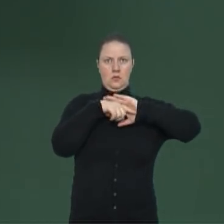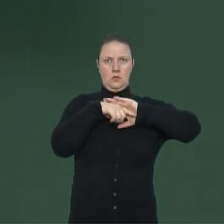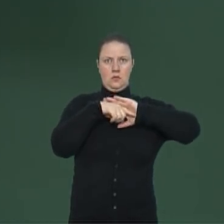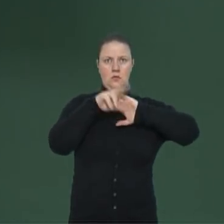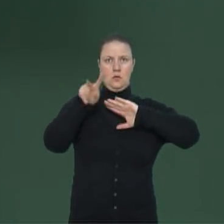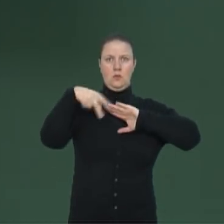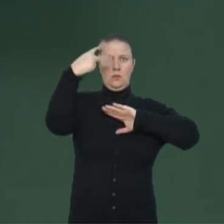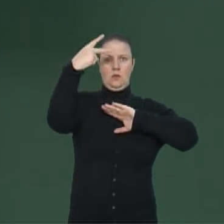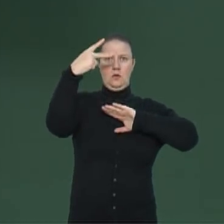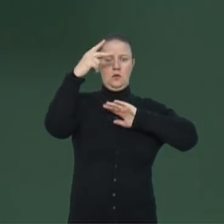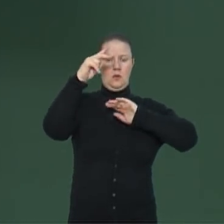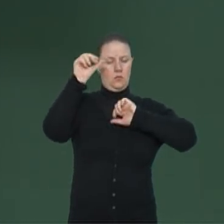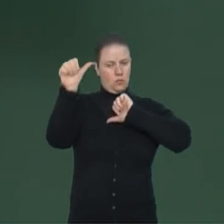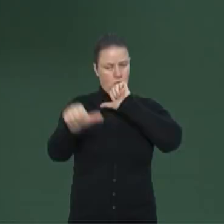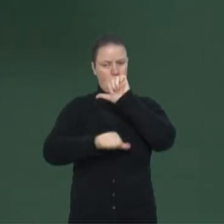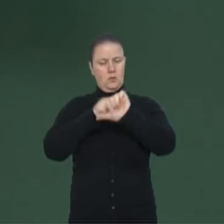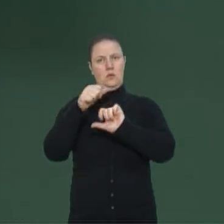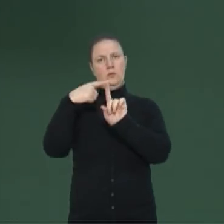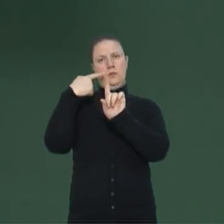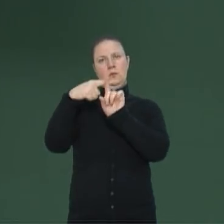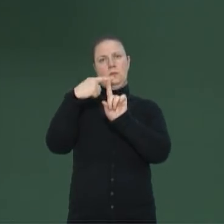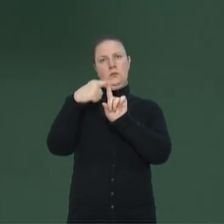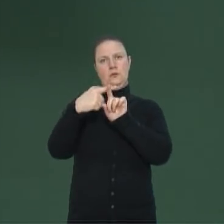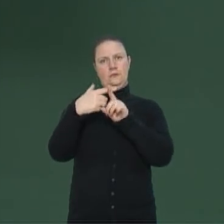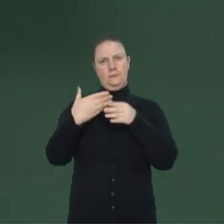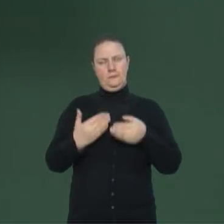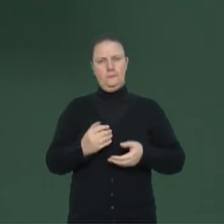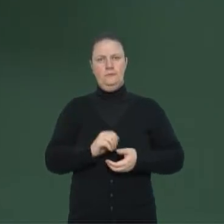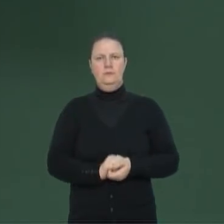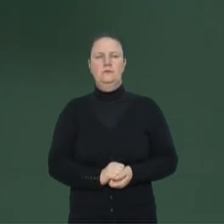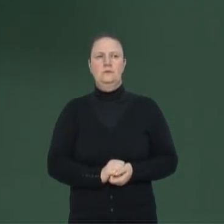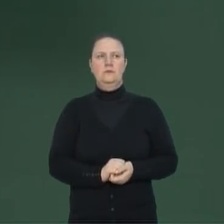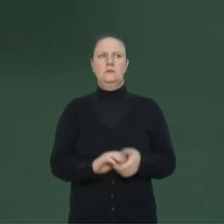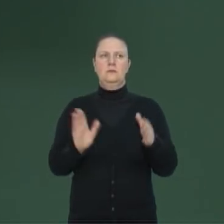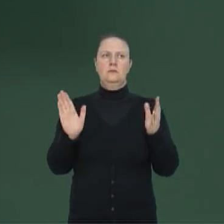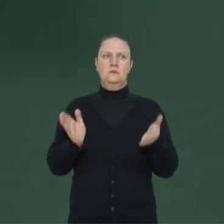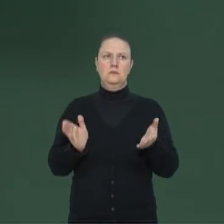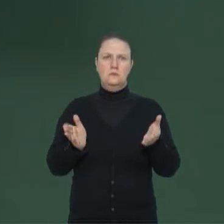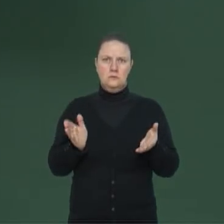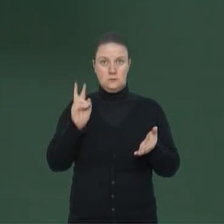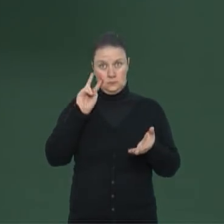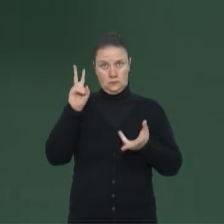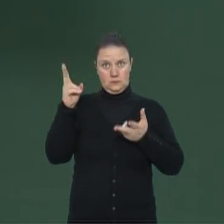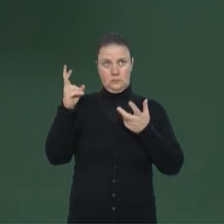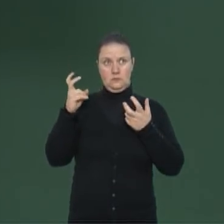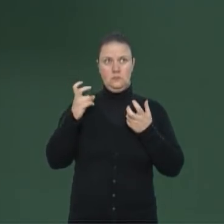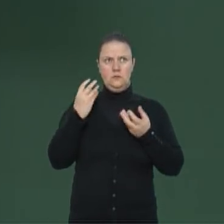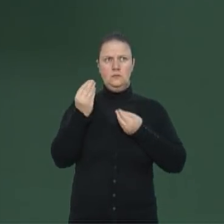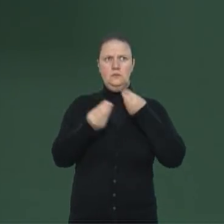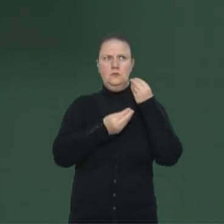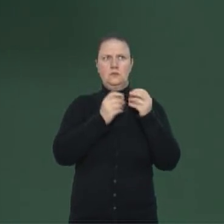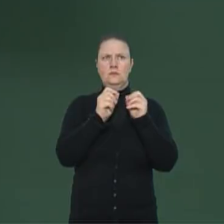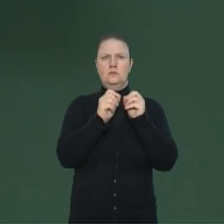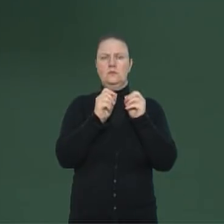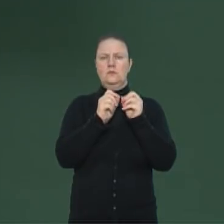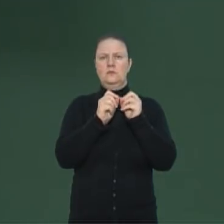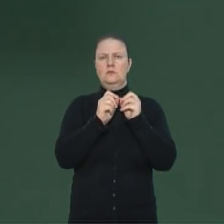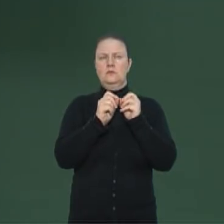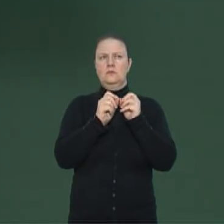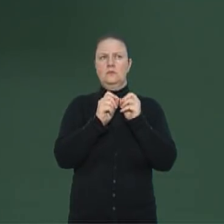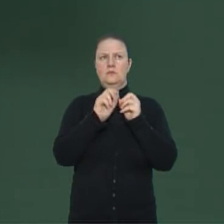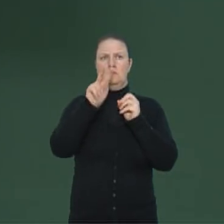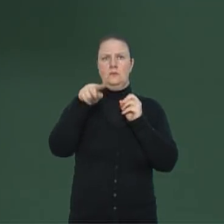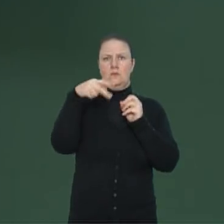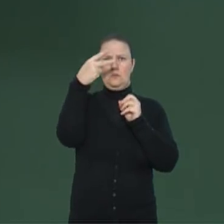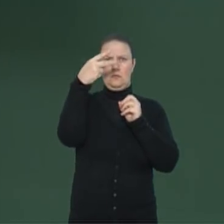até abandonar ele. Pega lá o p mais 5 elevado ao quadrado. É um produto notável, ok? Como é que eu resolvo esse produto notável? Né? O quadrado